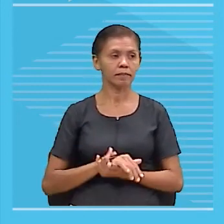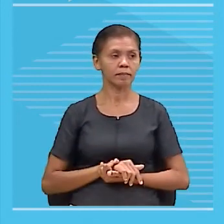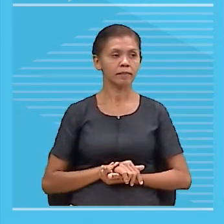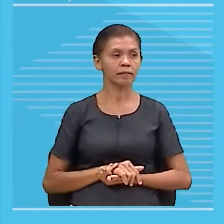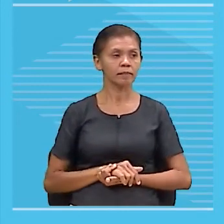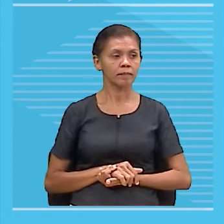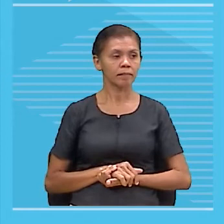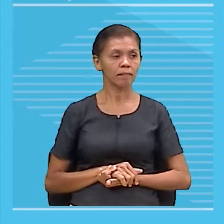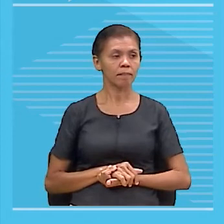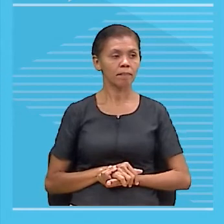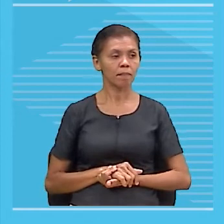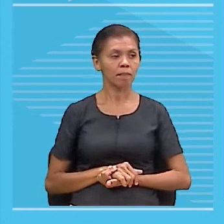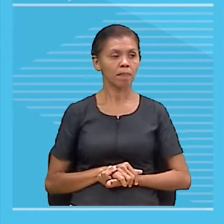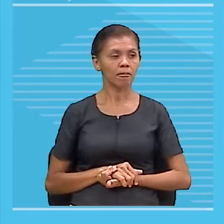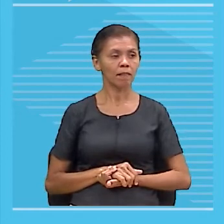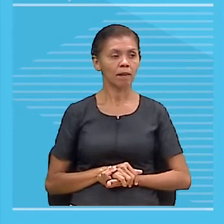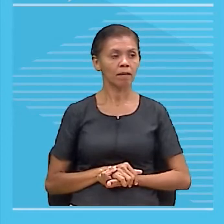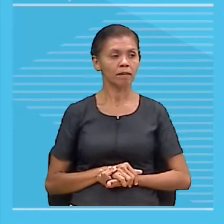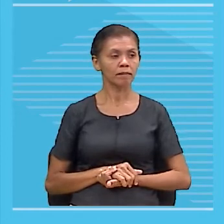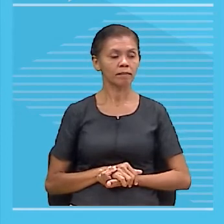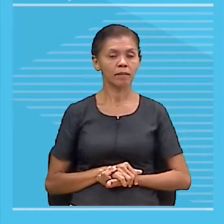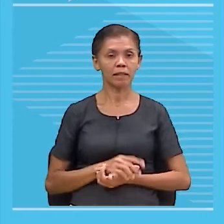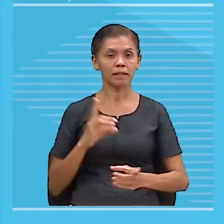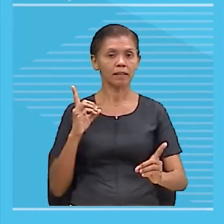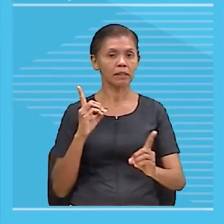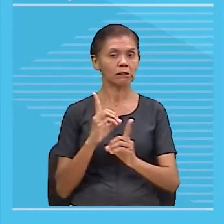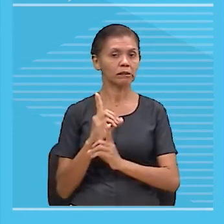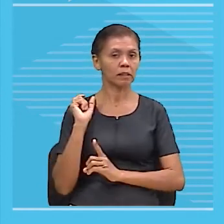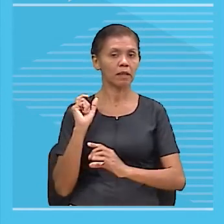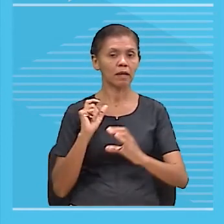E ele está pedindo a capacitância.